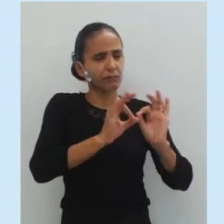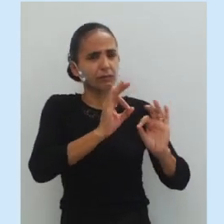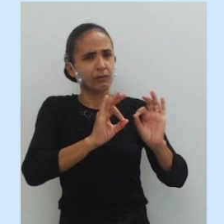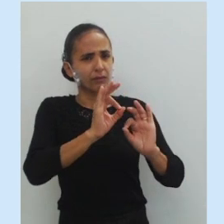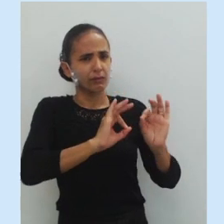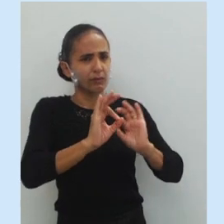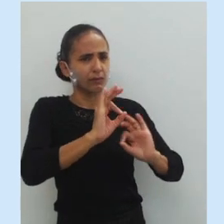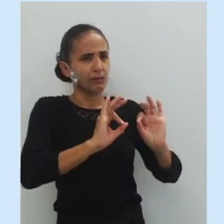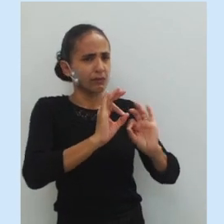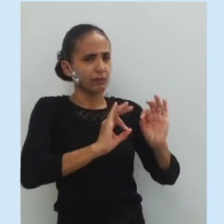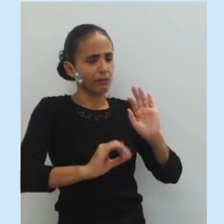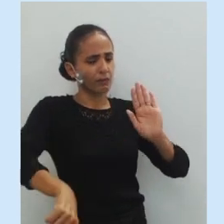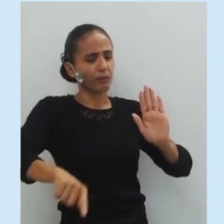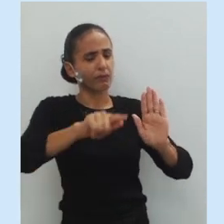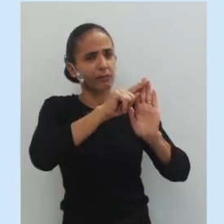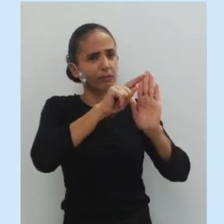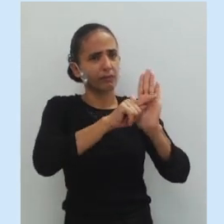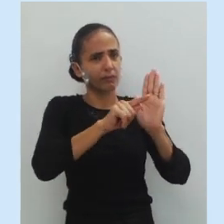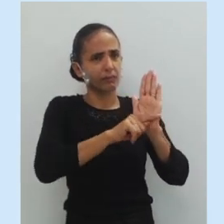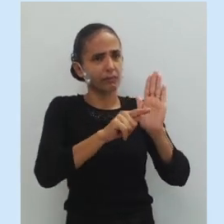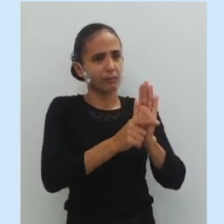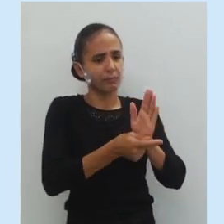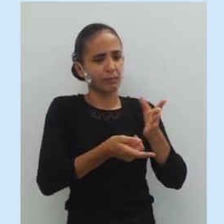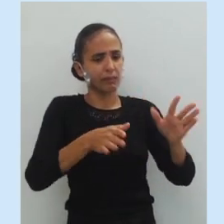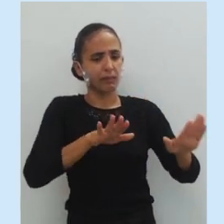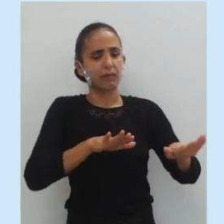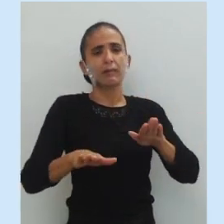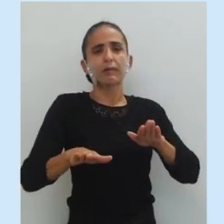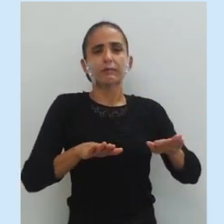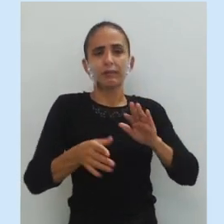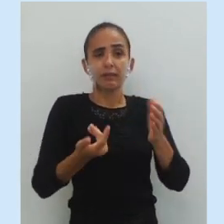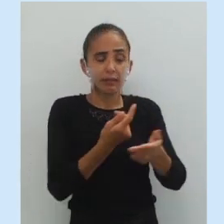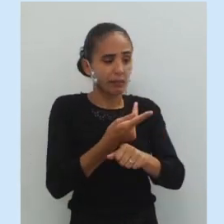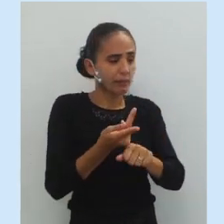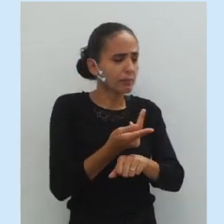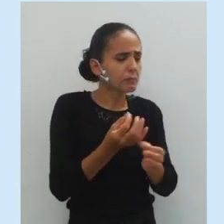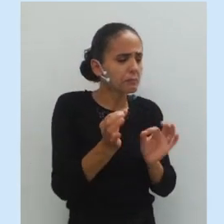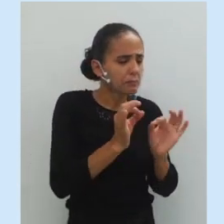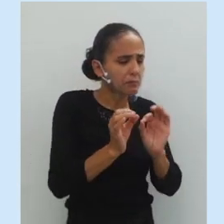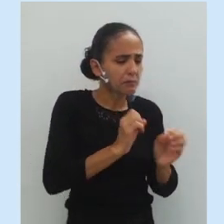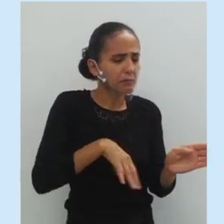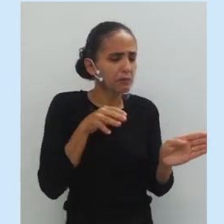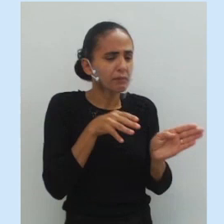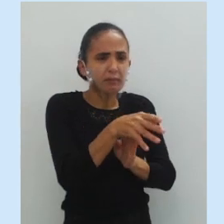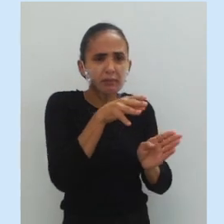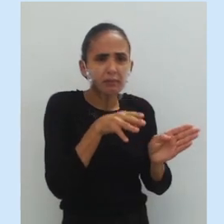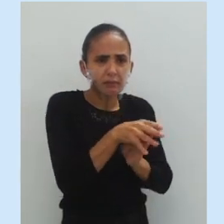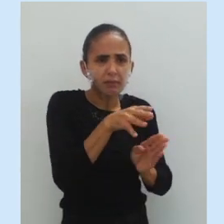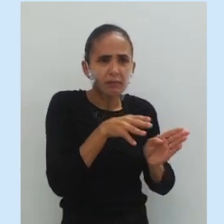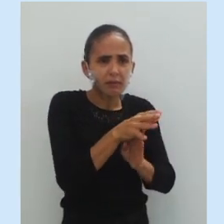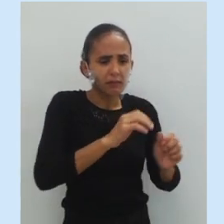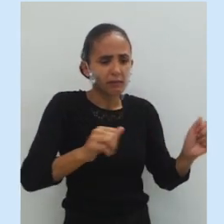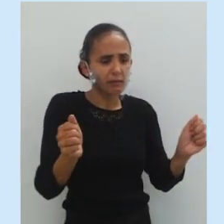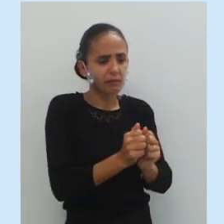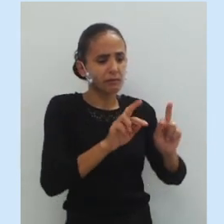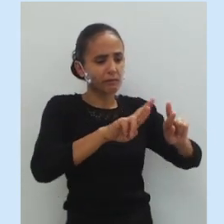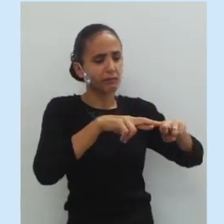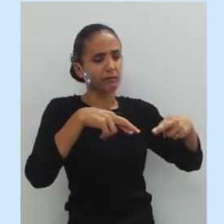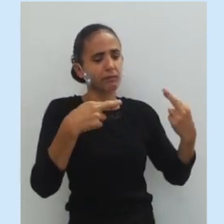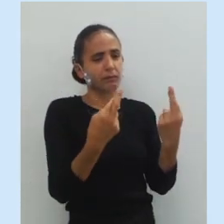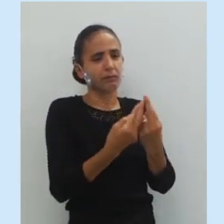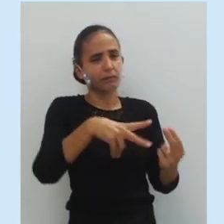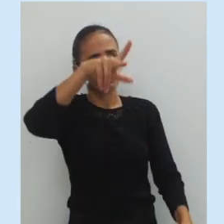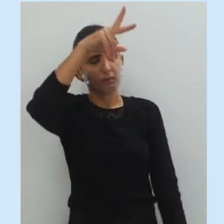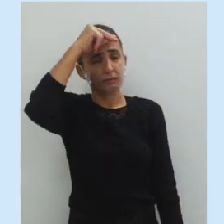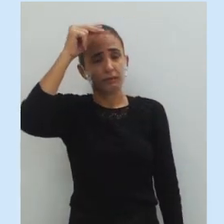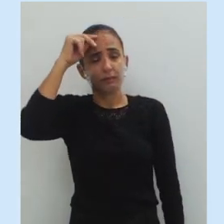leva consigo o projeto de robótica, ele procurando ali, junto com a Prefeitura de